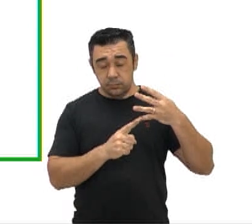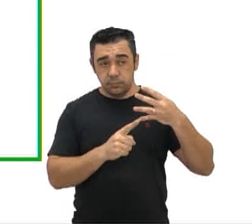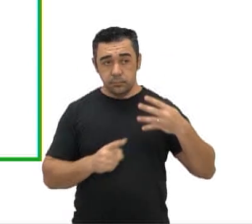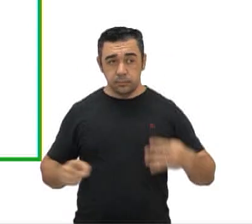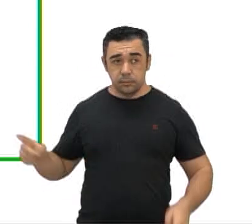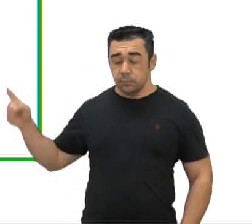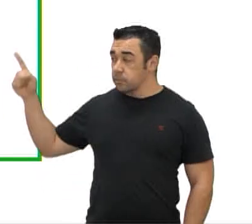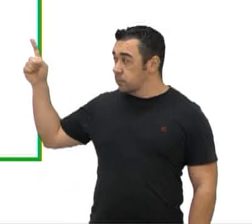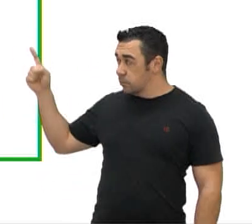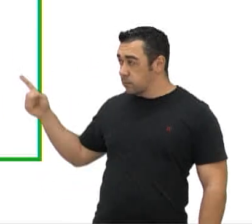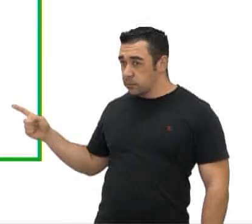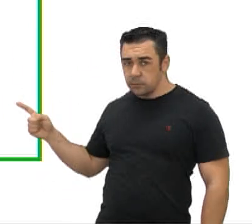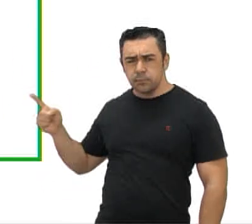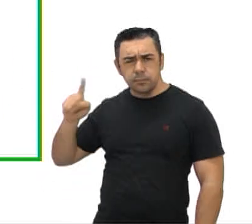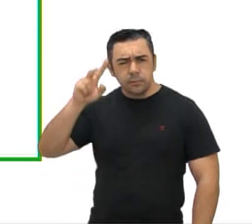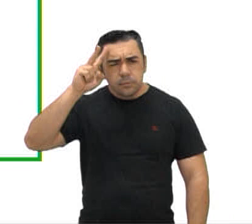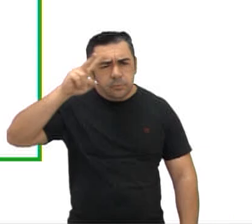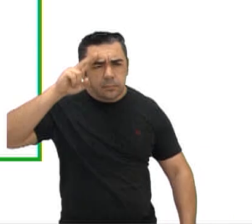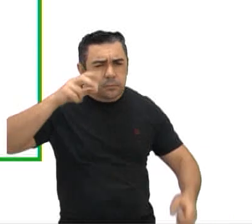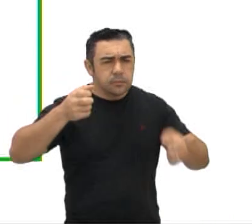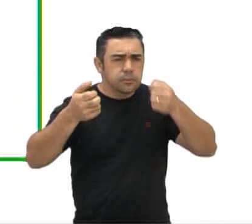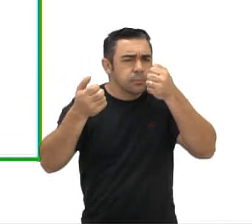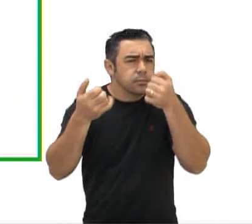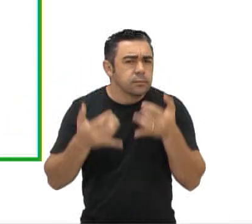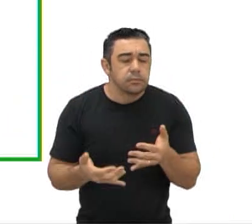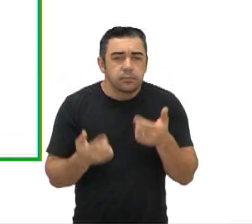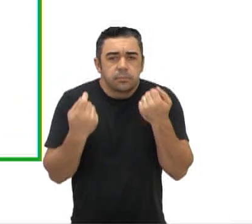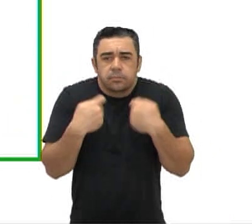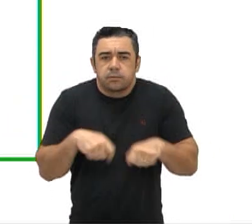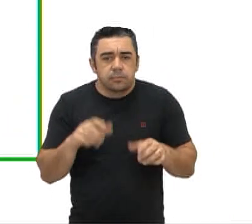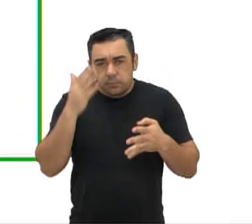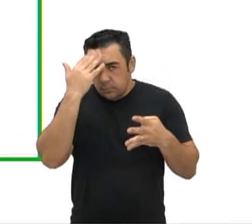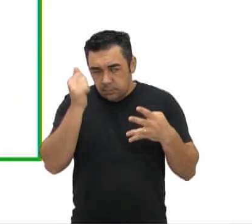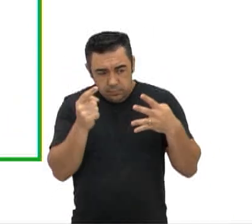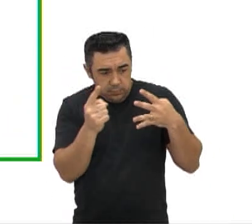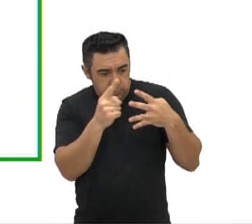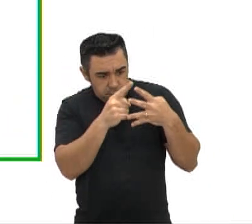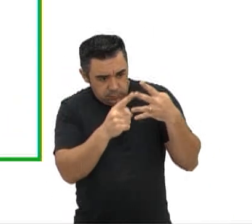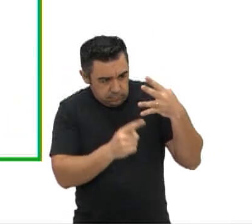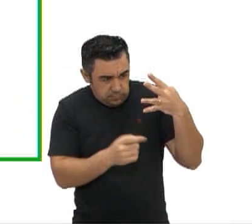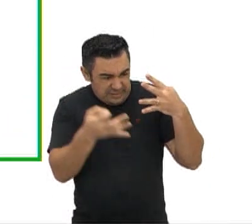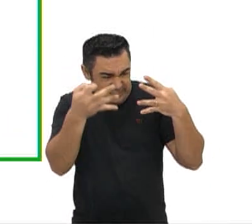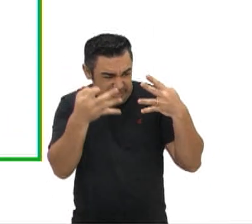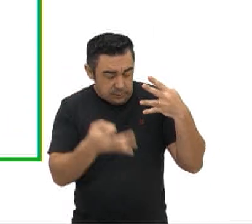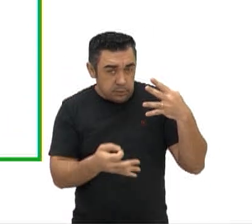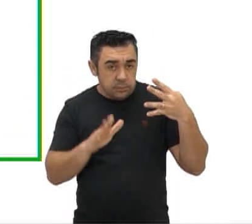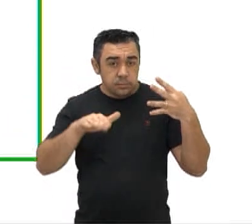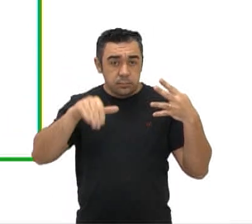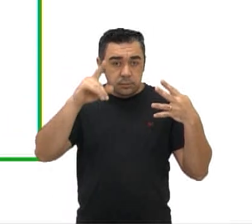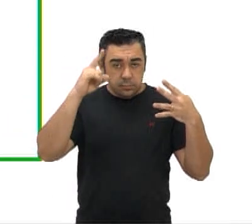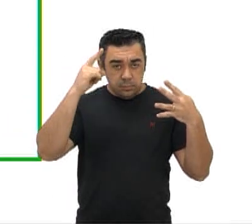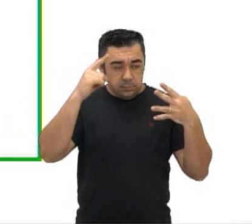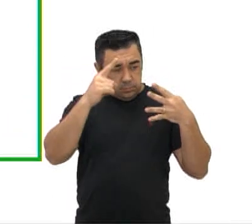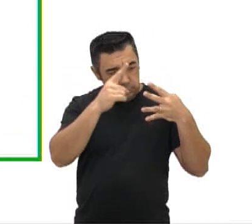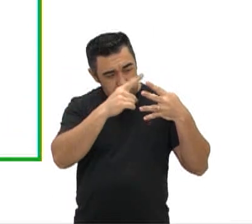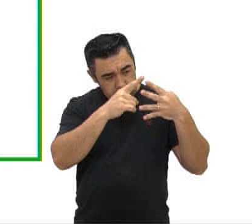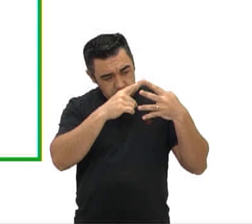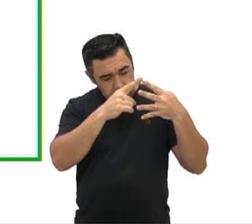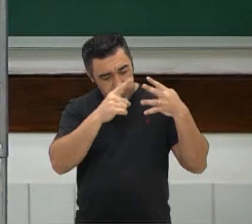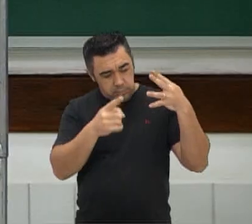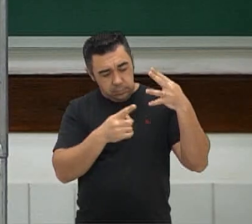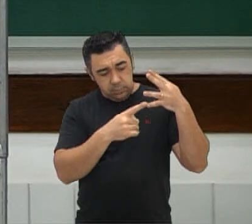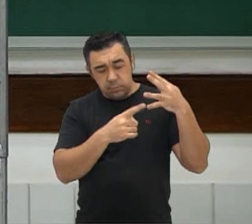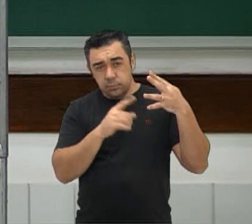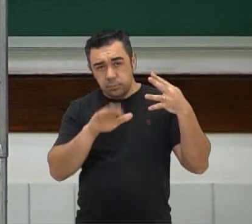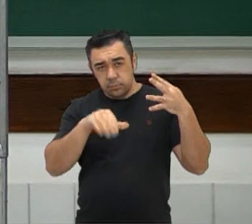simpátrica. Lembra que eu comentei com vocês que nem precisava saber as 4 bem certinho, que as mais importantes são a primeira ali e a última? Por